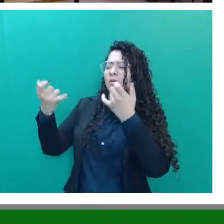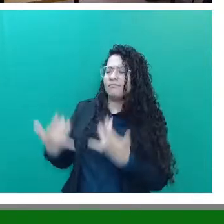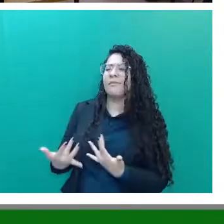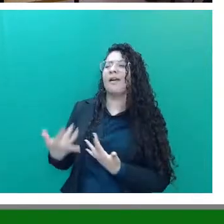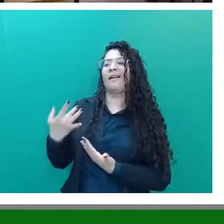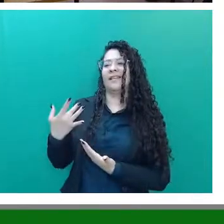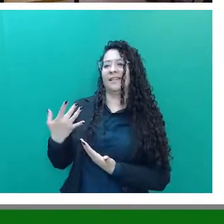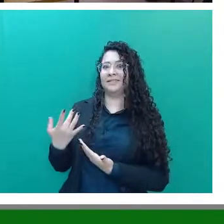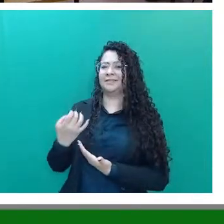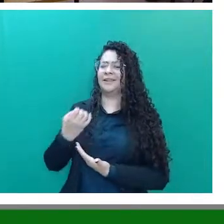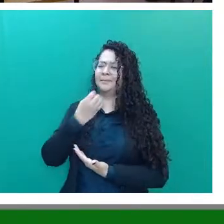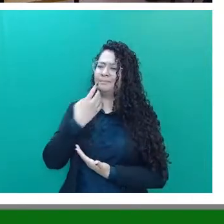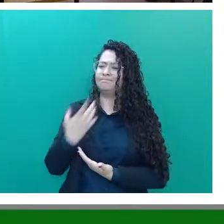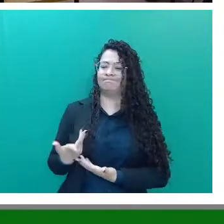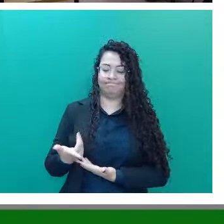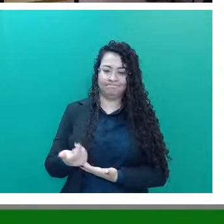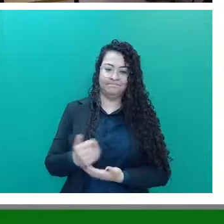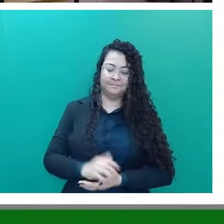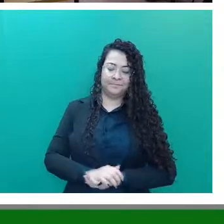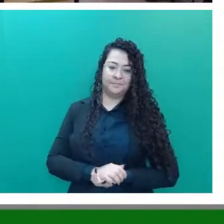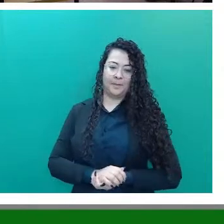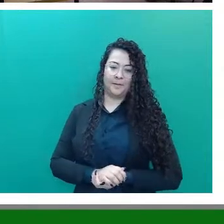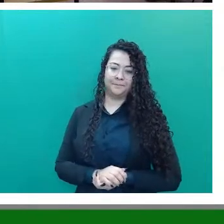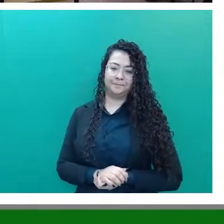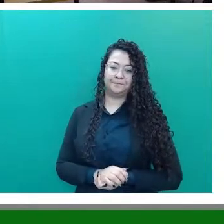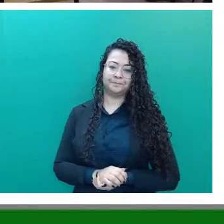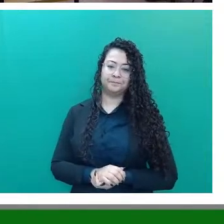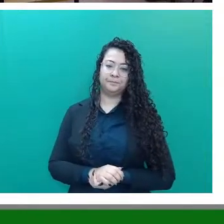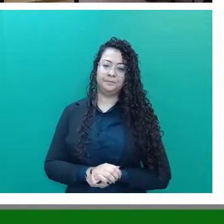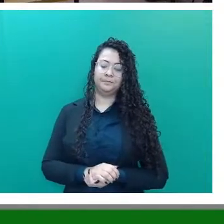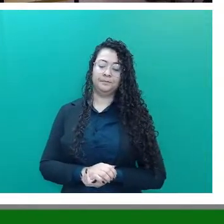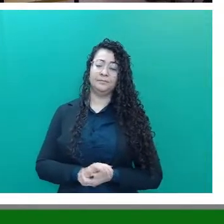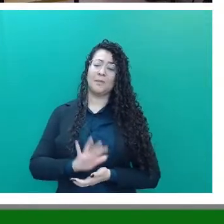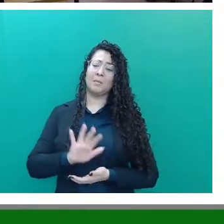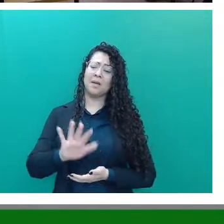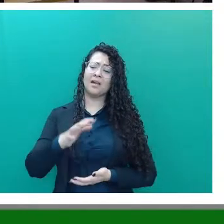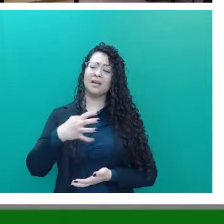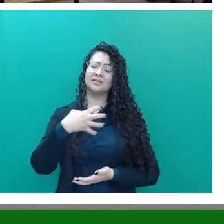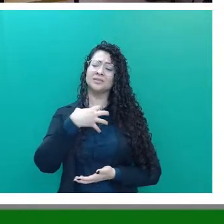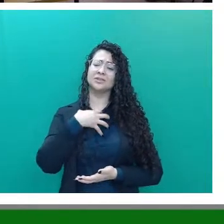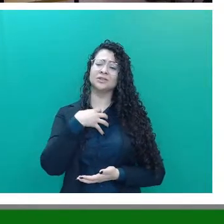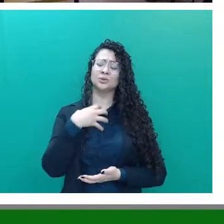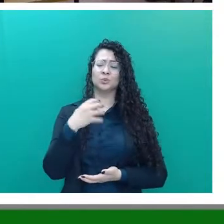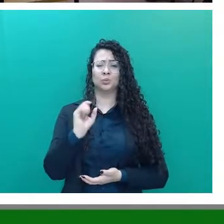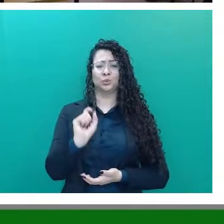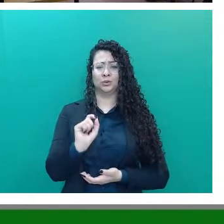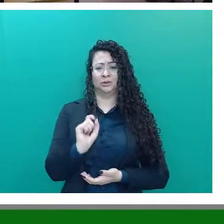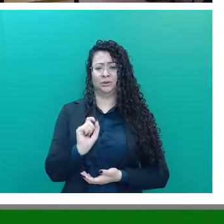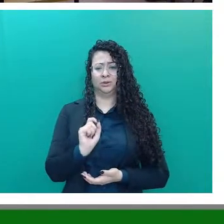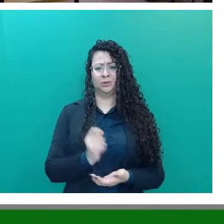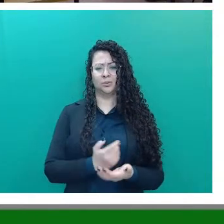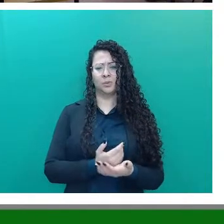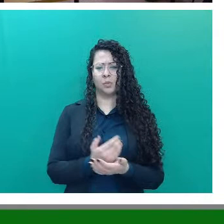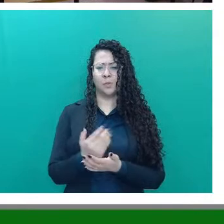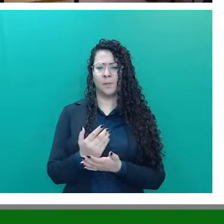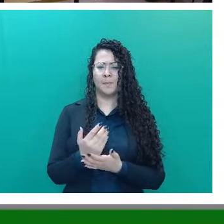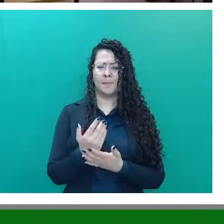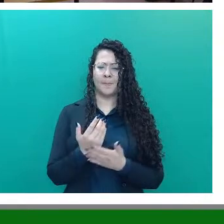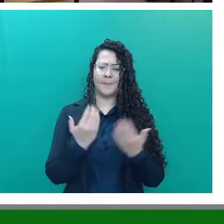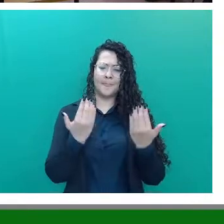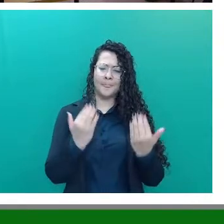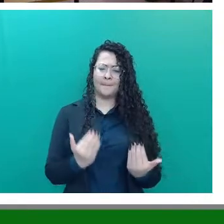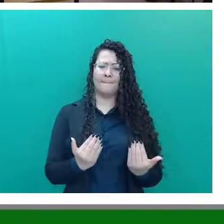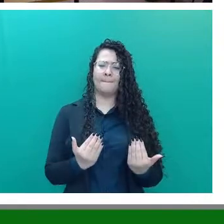Agora, ali, eu senti assim, que no começo do capítulo de análise, você faz muito bem